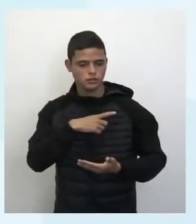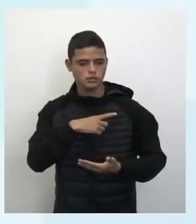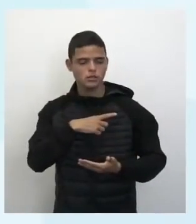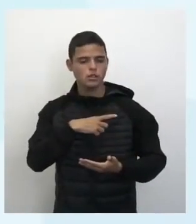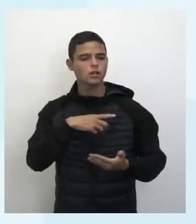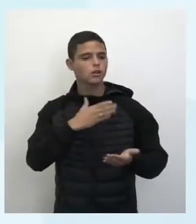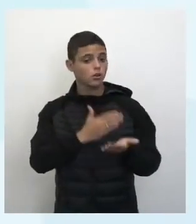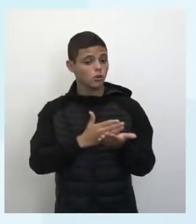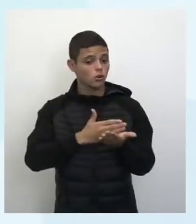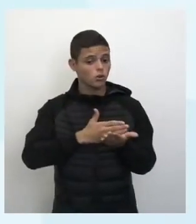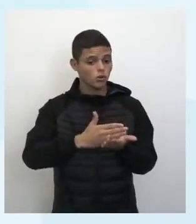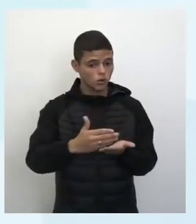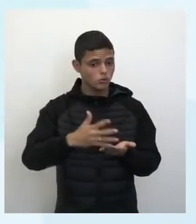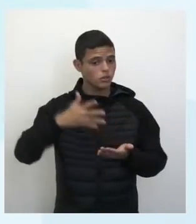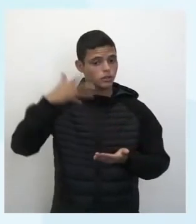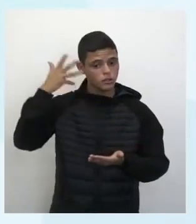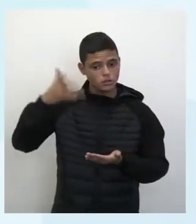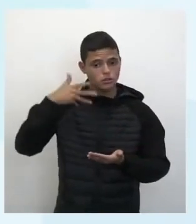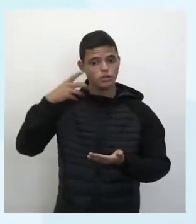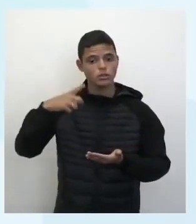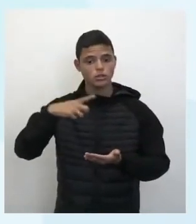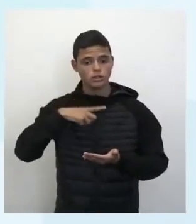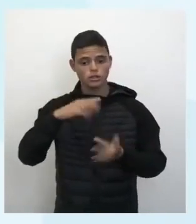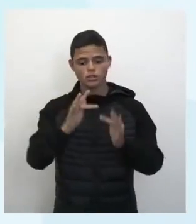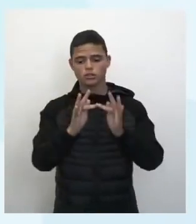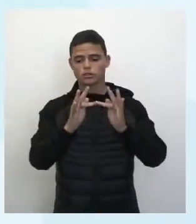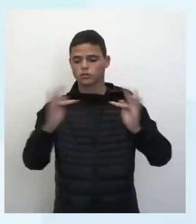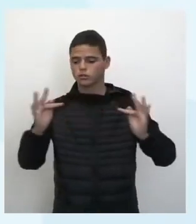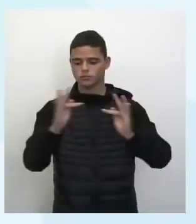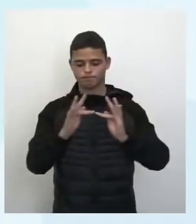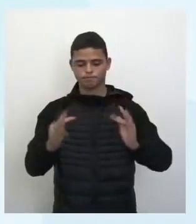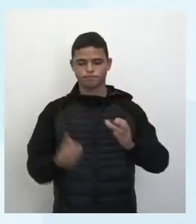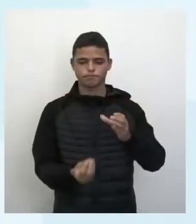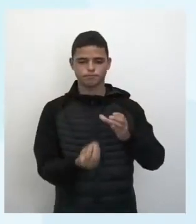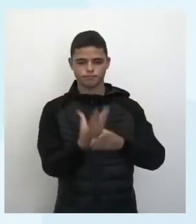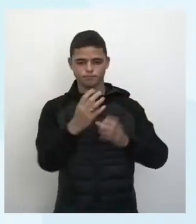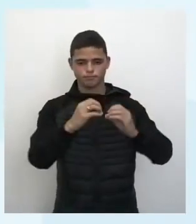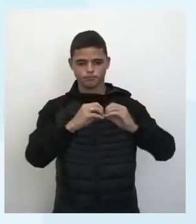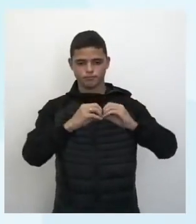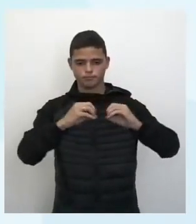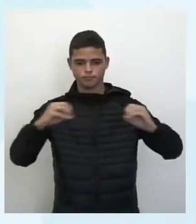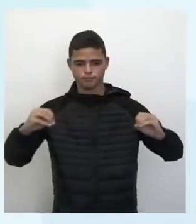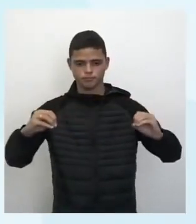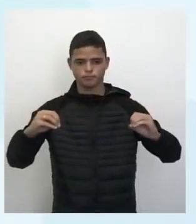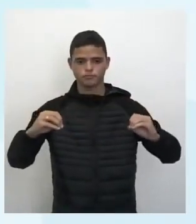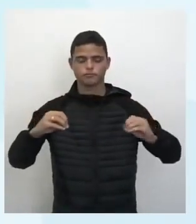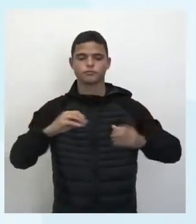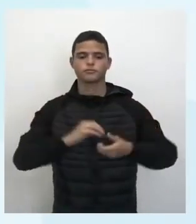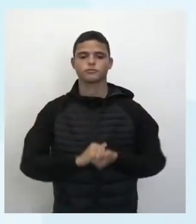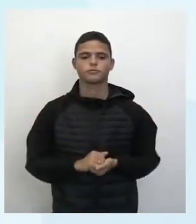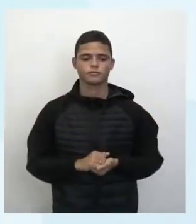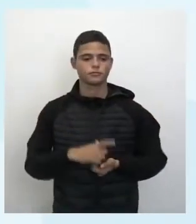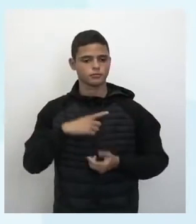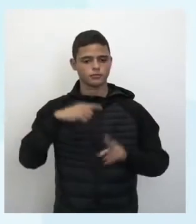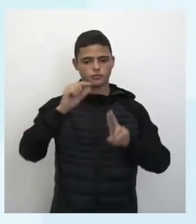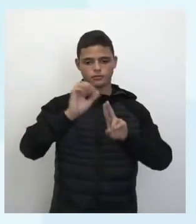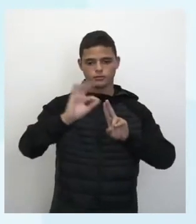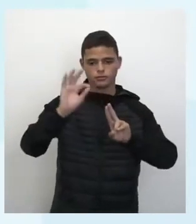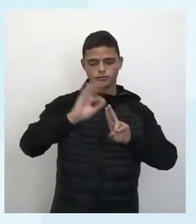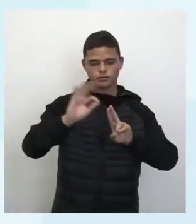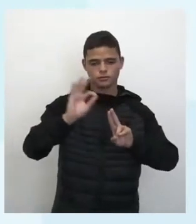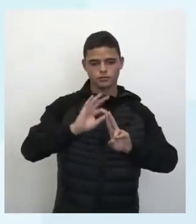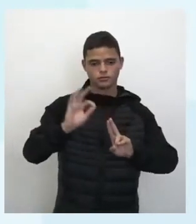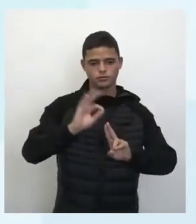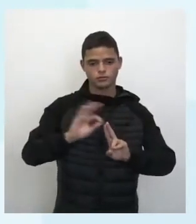gente começa a fazer o nosso discurso, a gente está formando frases, a gente está formando orações. Isso é sintaxe, isso é análise sintática. É como